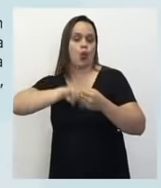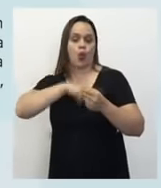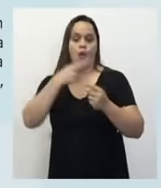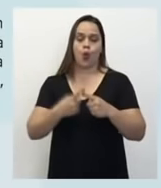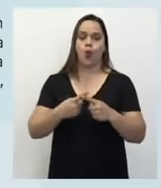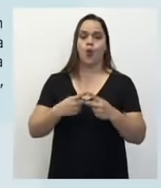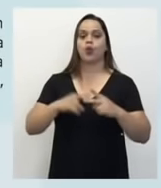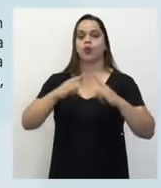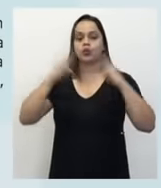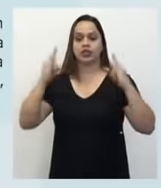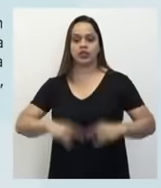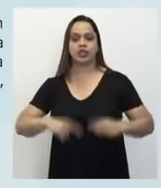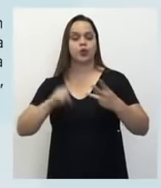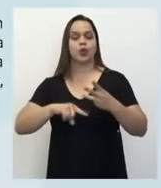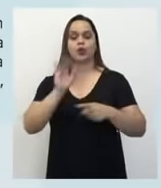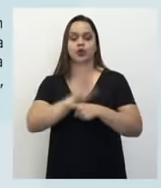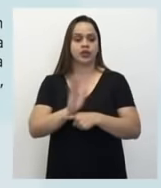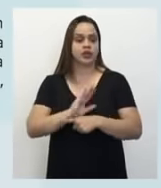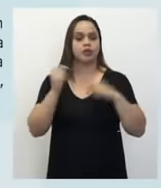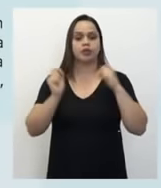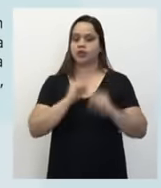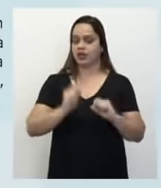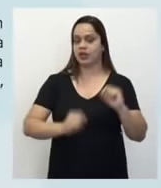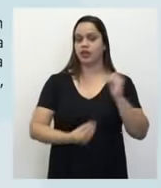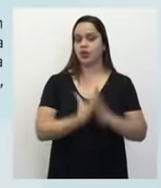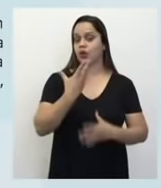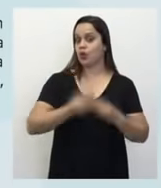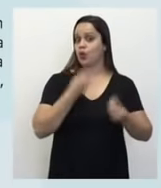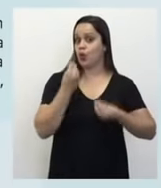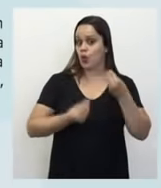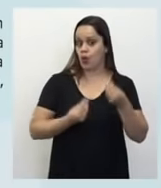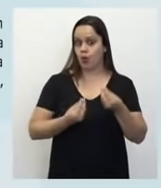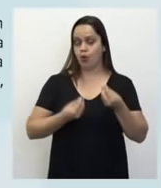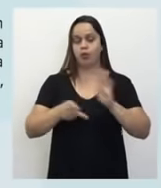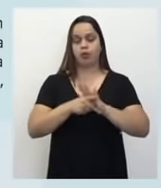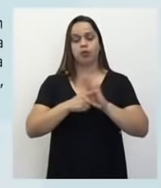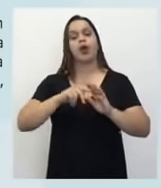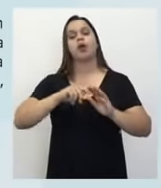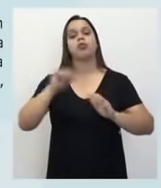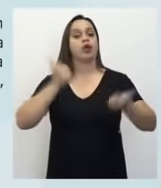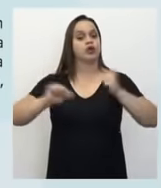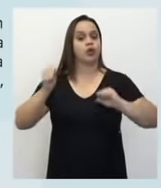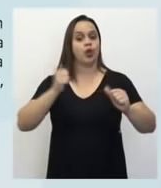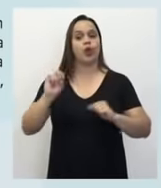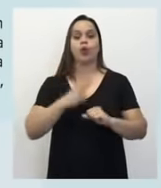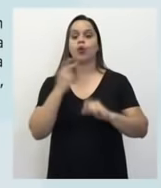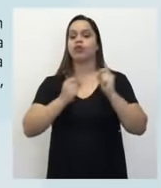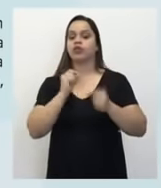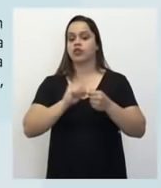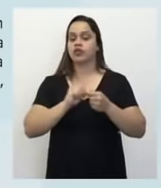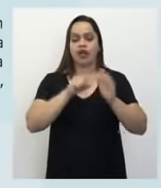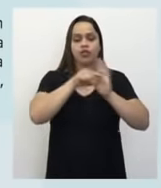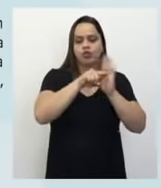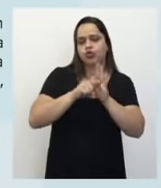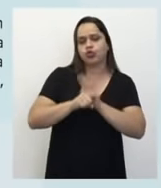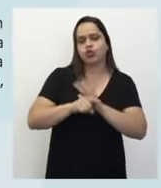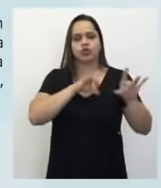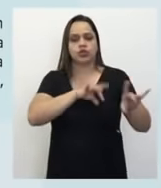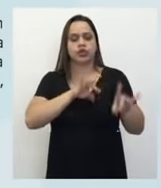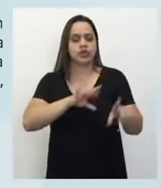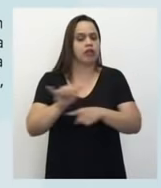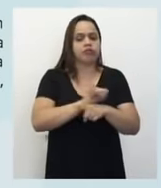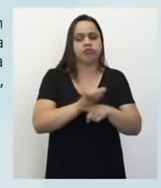fui. Então, torna-se ator por intermédio de muito estudo da técnica, dedicação, disposição para novas aprendizagens.